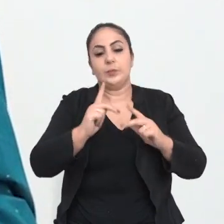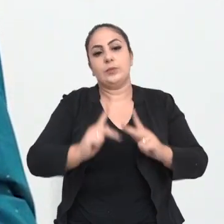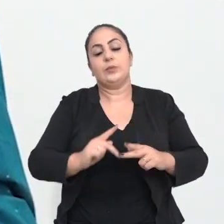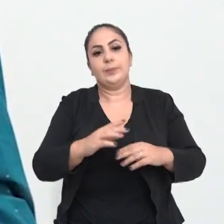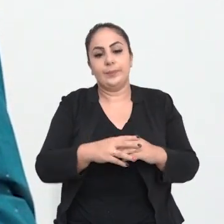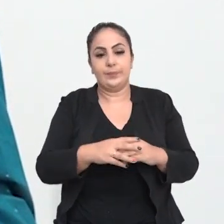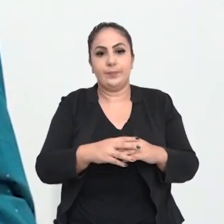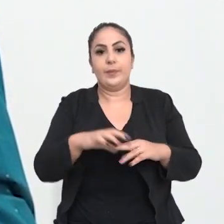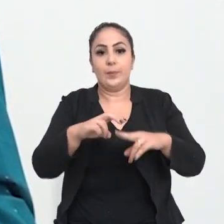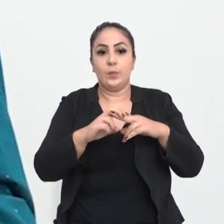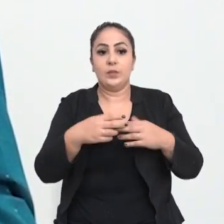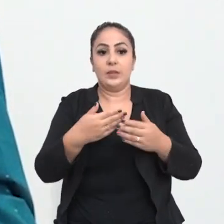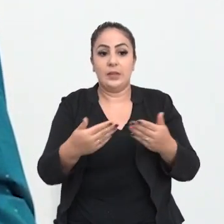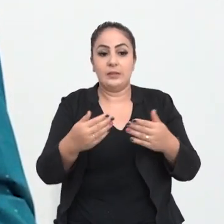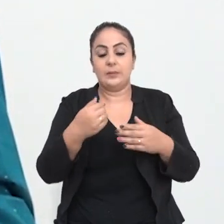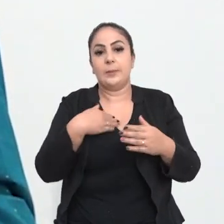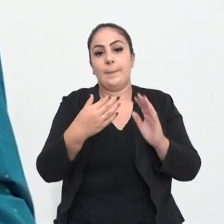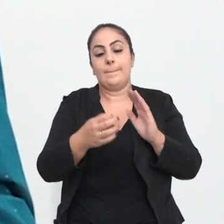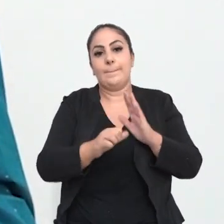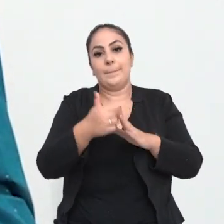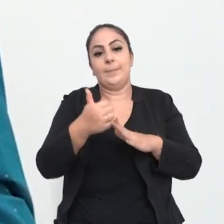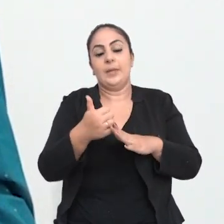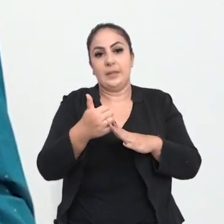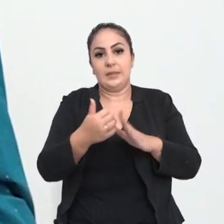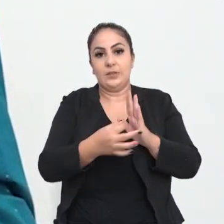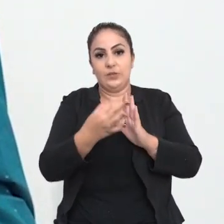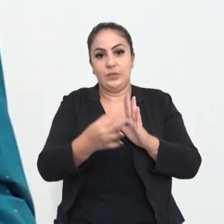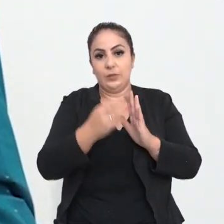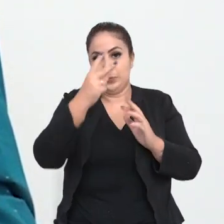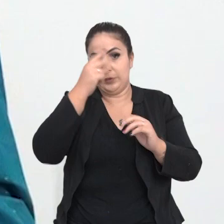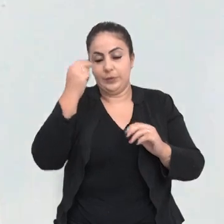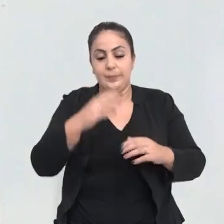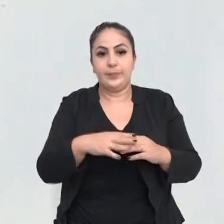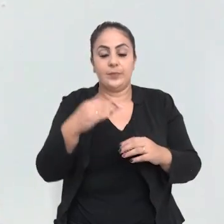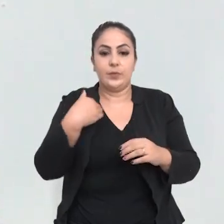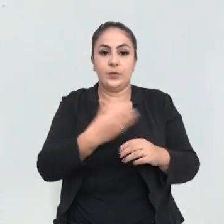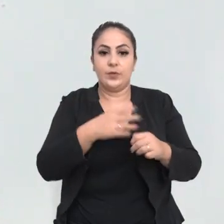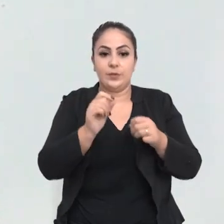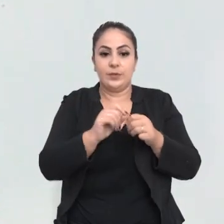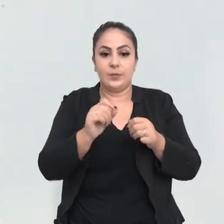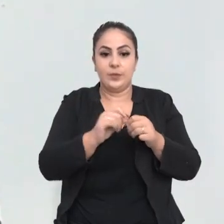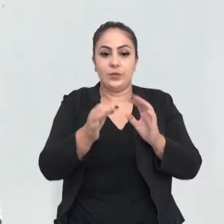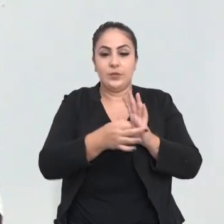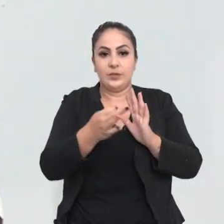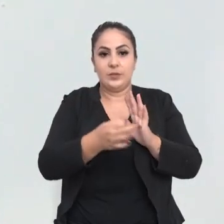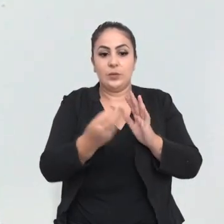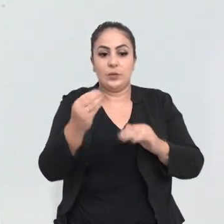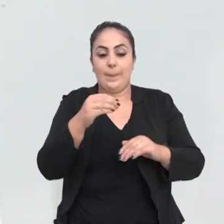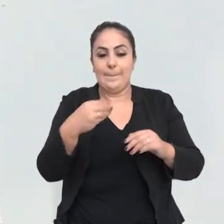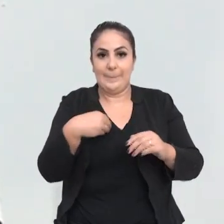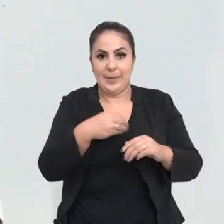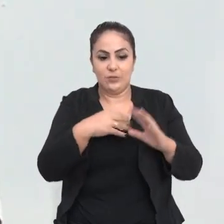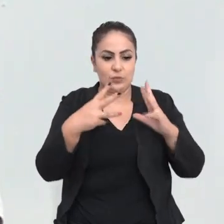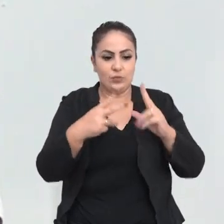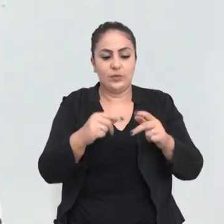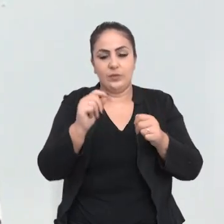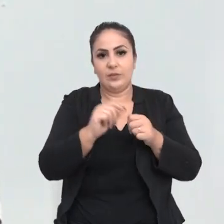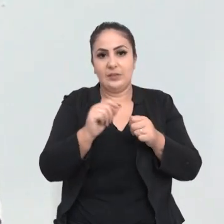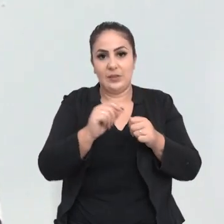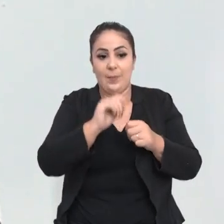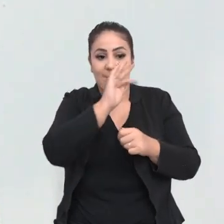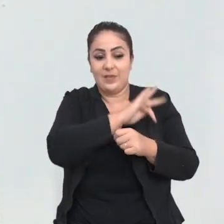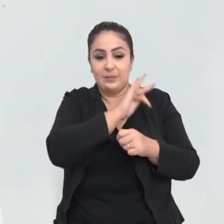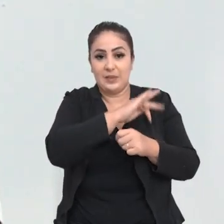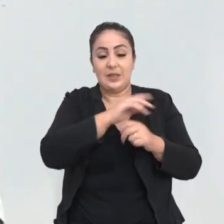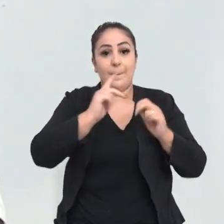gratuito para as pessoas. Então essa vai ser a minha primeira indicação ao Poder Executivo. Fiz uma indicação para botar os médicos ali e fazer